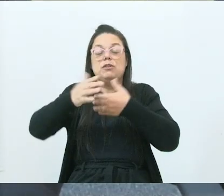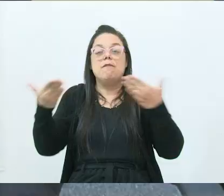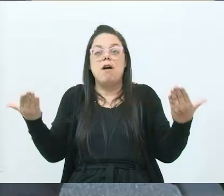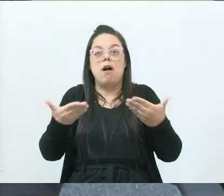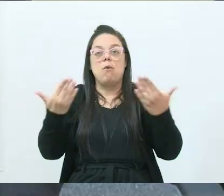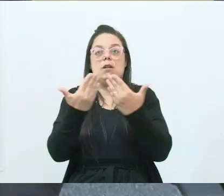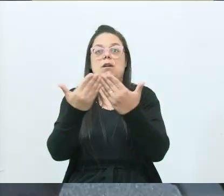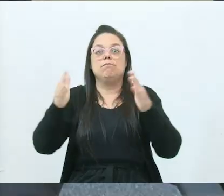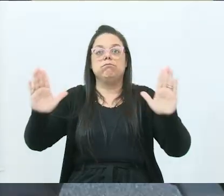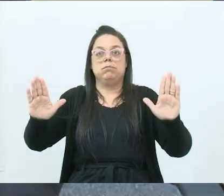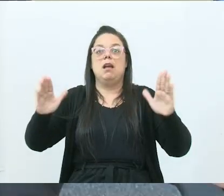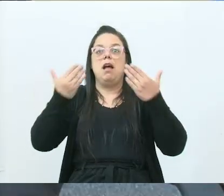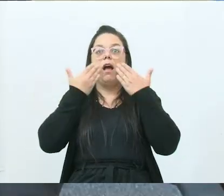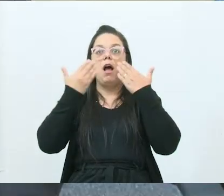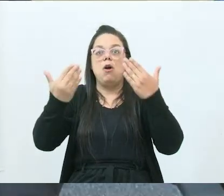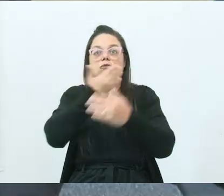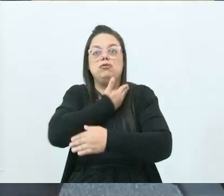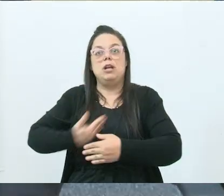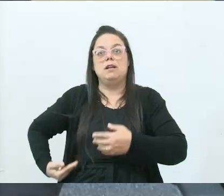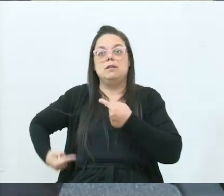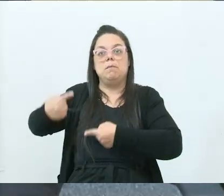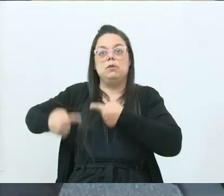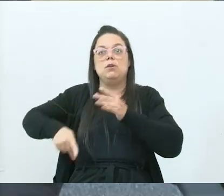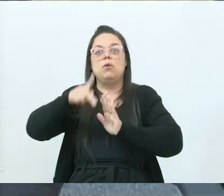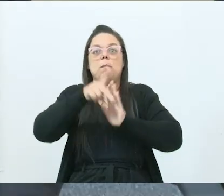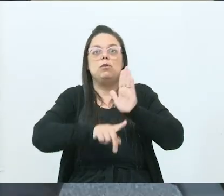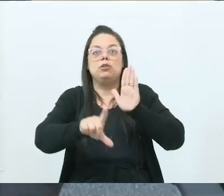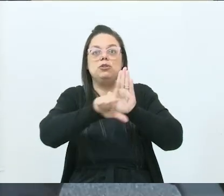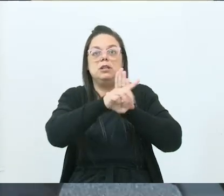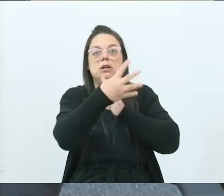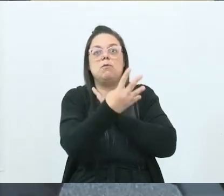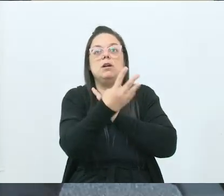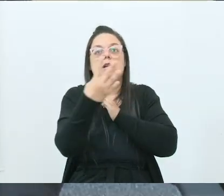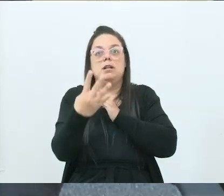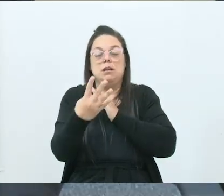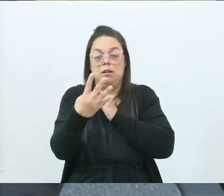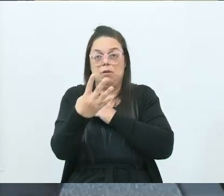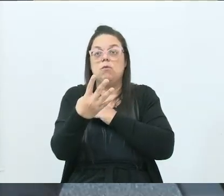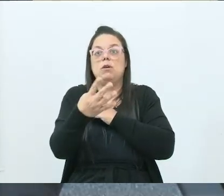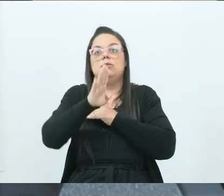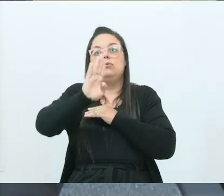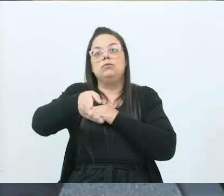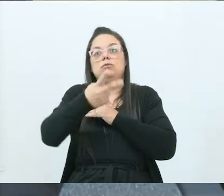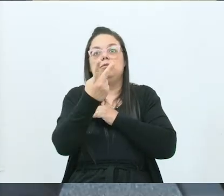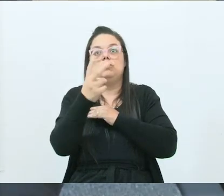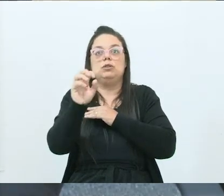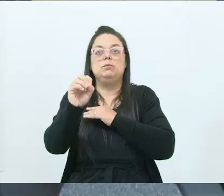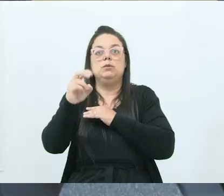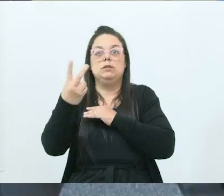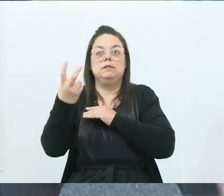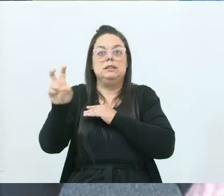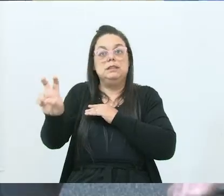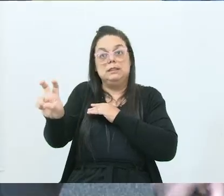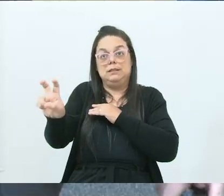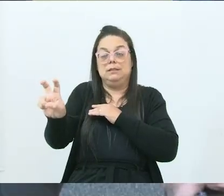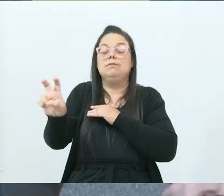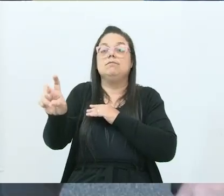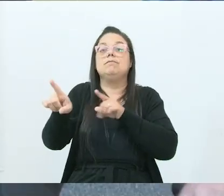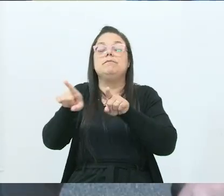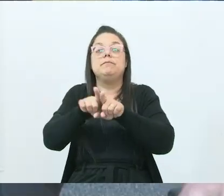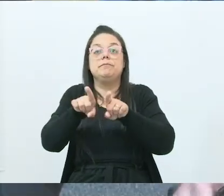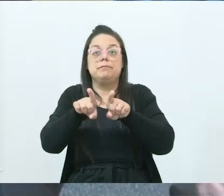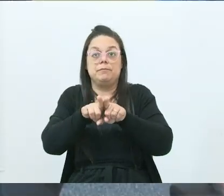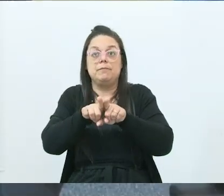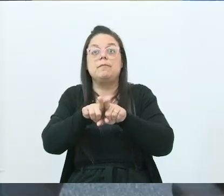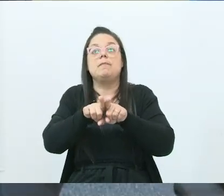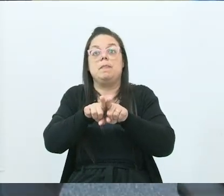a audiência pública referente ao projeto de lei 44 de 2025, que dispõe